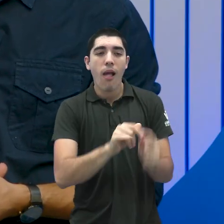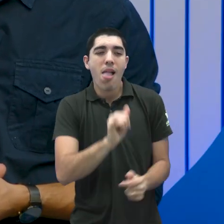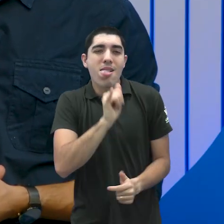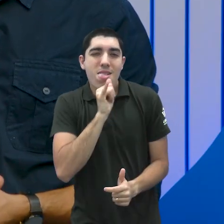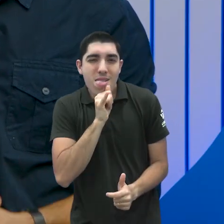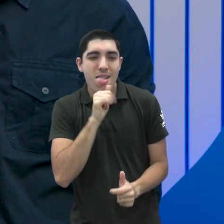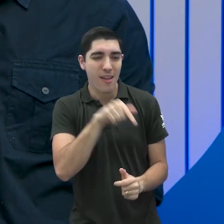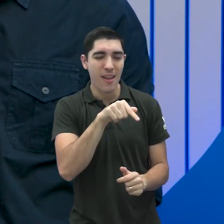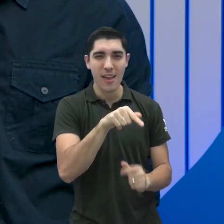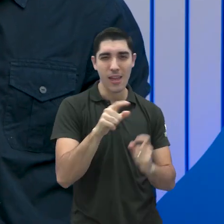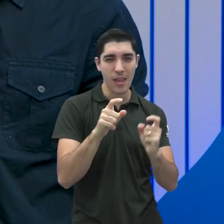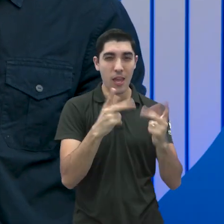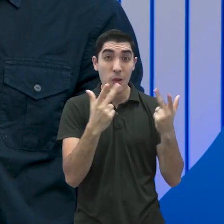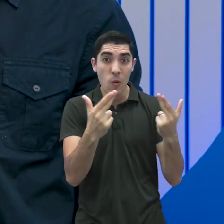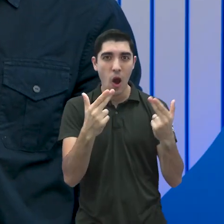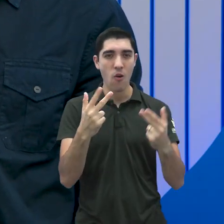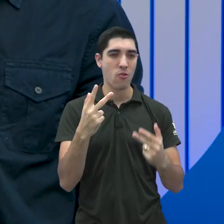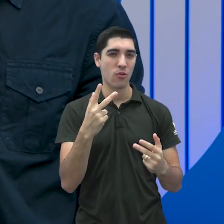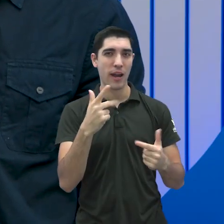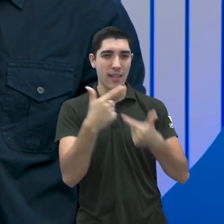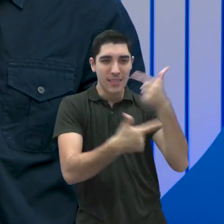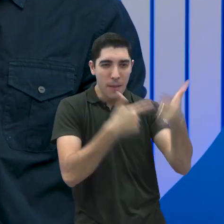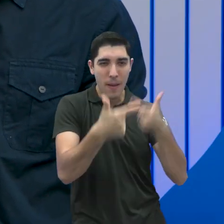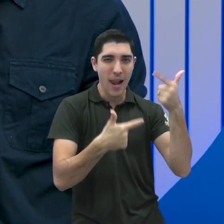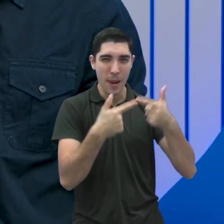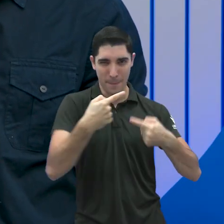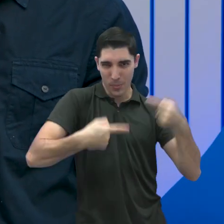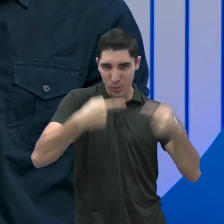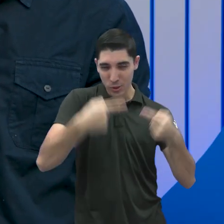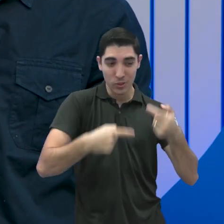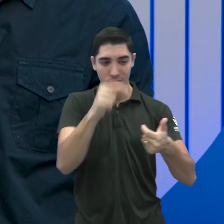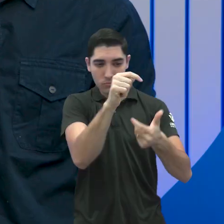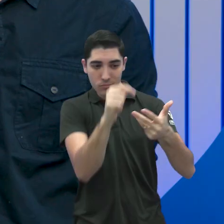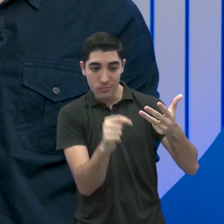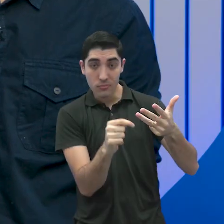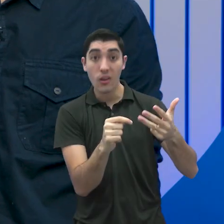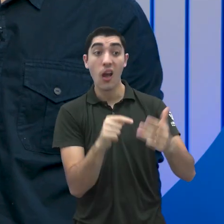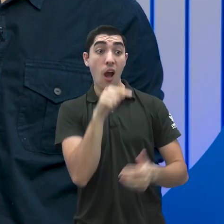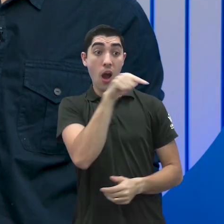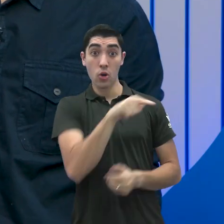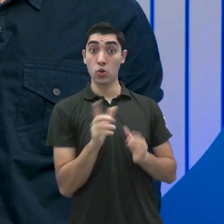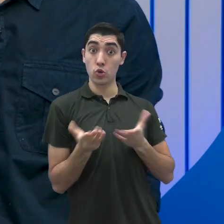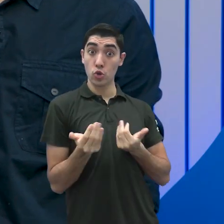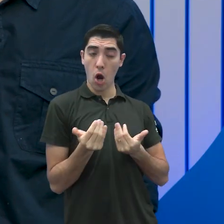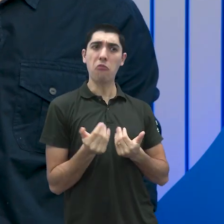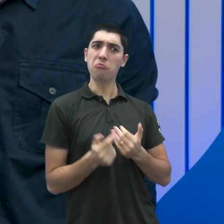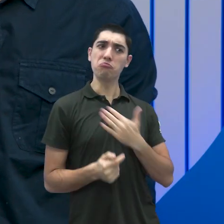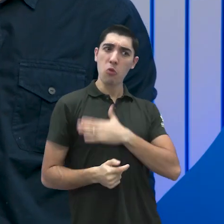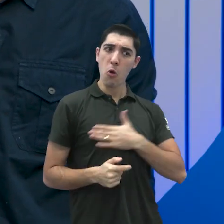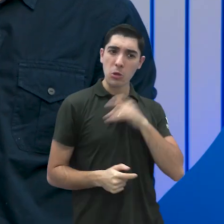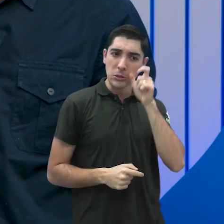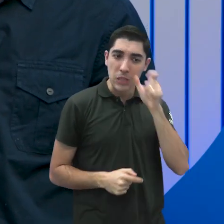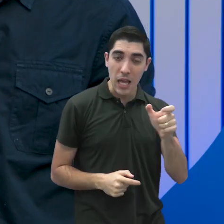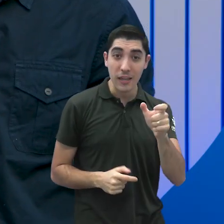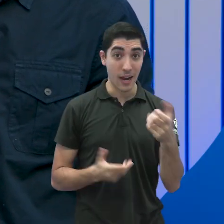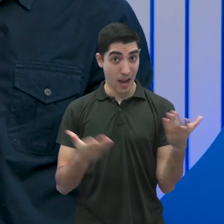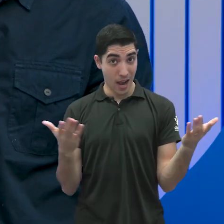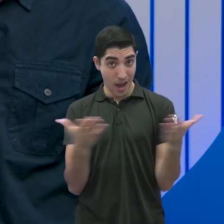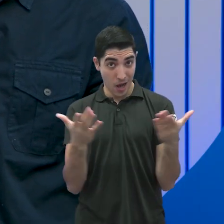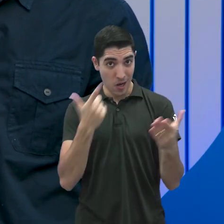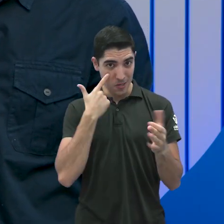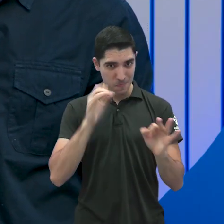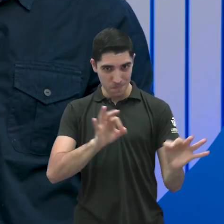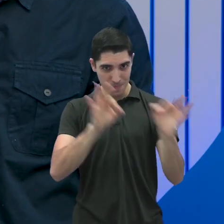parlamentos mostram que, quando há espaço e incentivo, a juventude responde com interesse. É o que